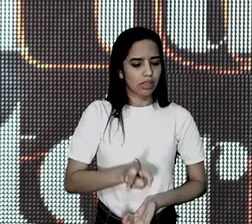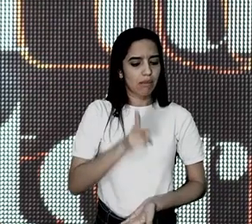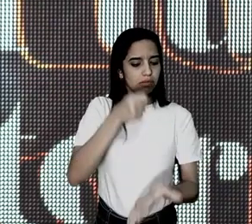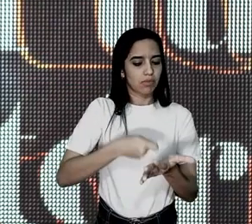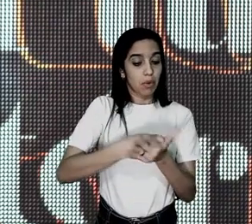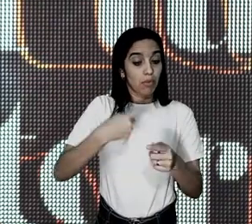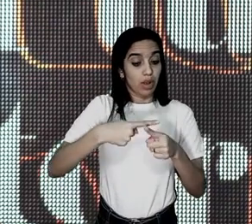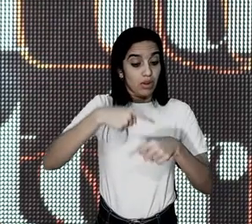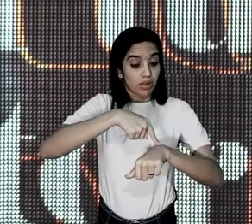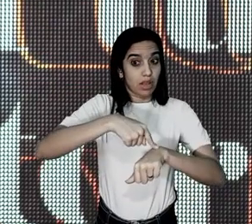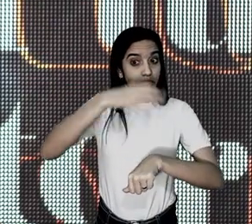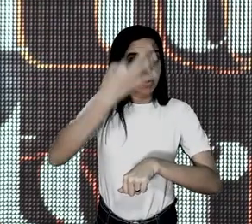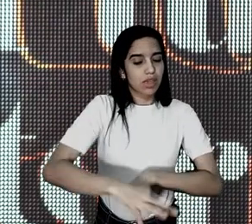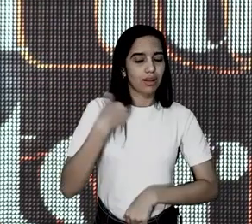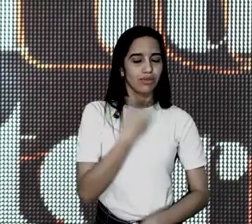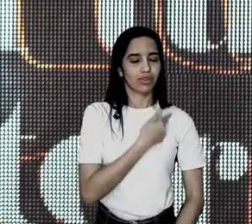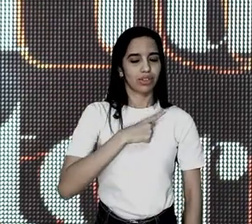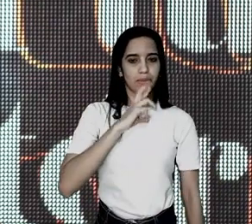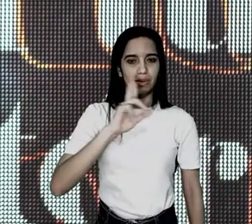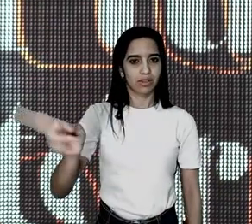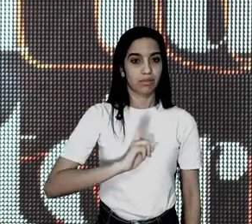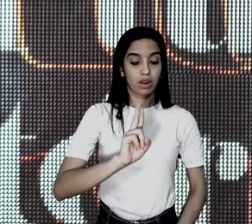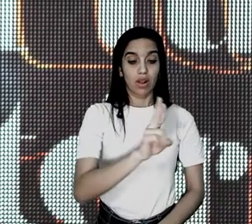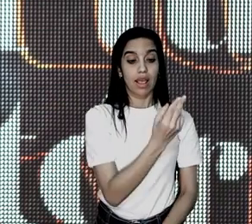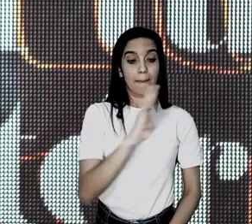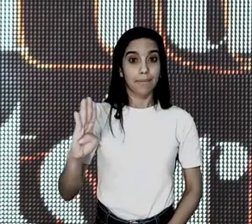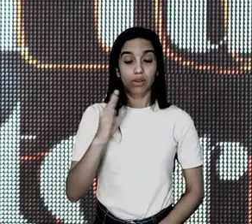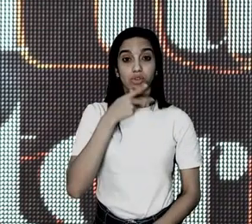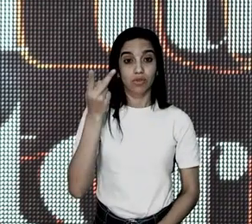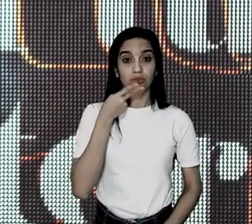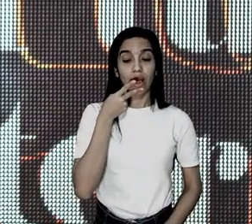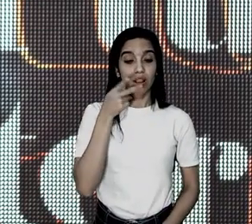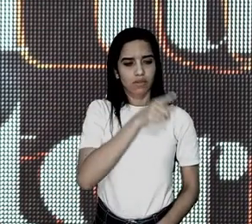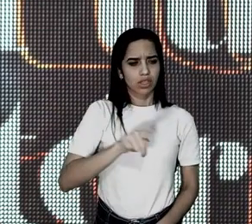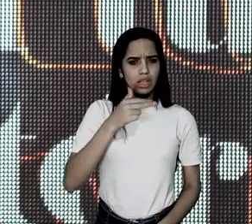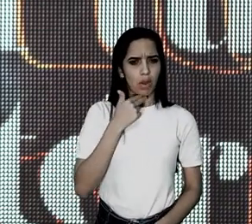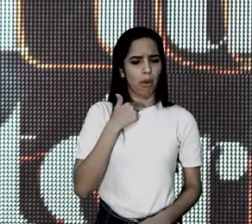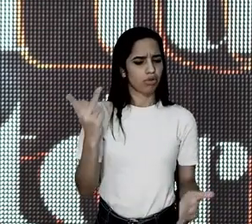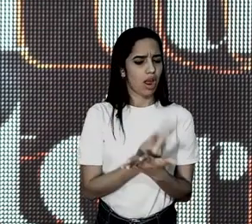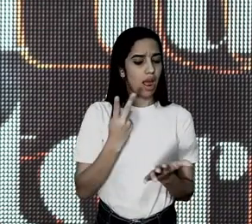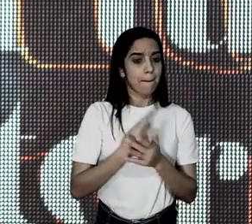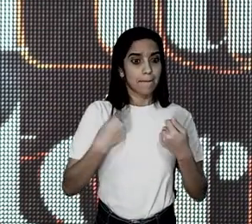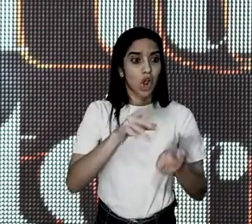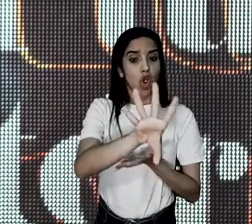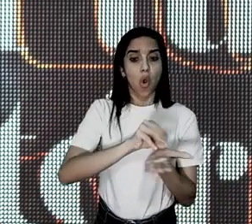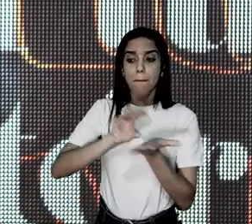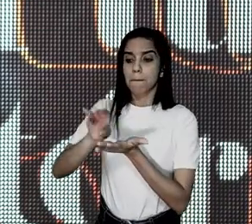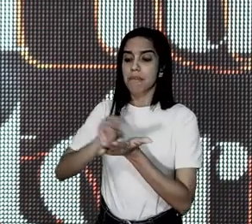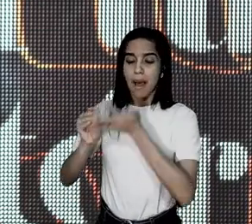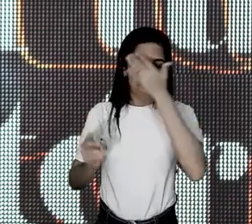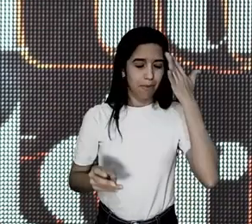desanimarmos. Hebreus 6:12, a Bíblia diz: não se tornem negligentes, mas imitem aqueles que por meio da fé